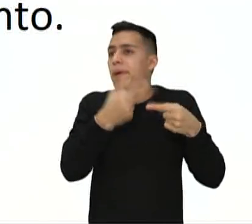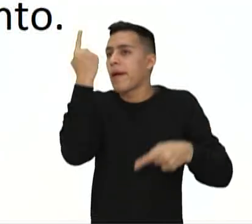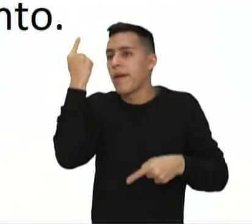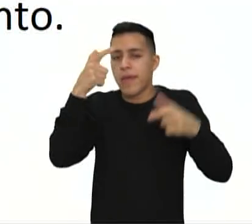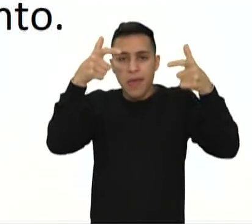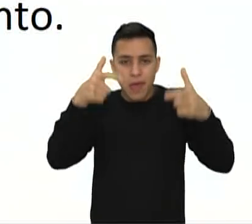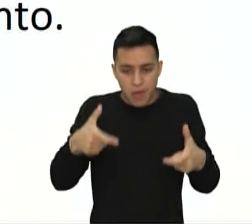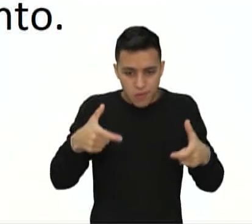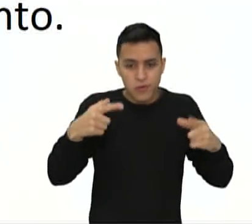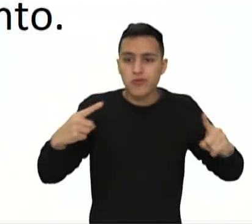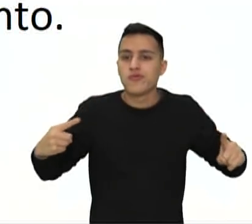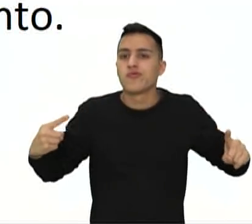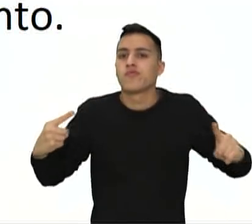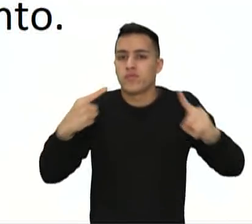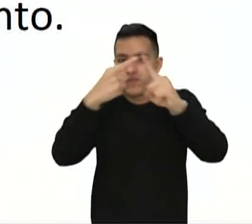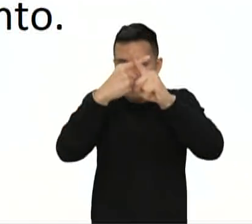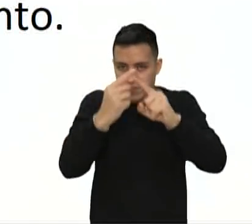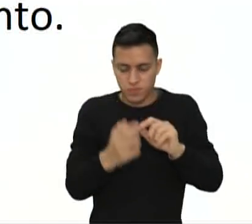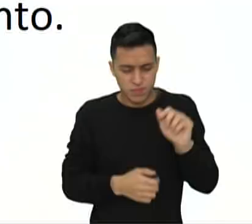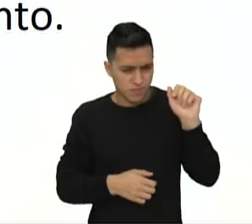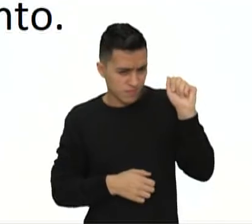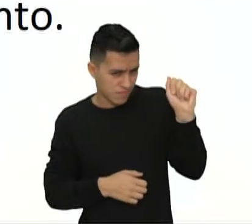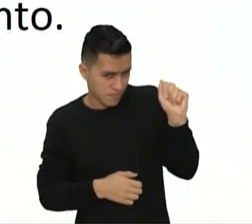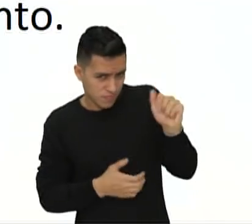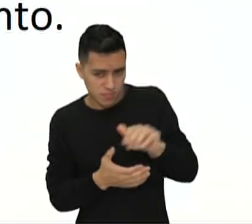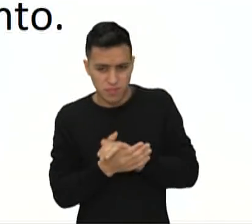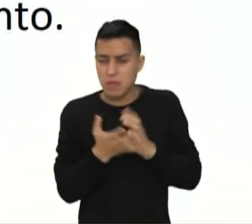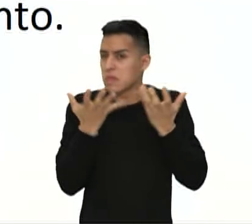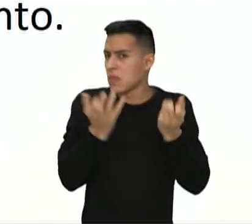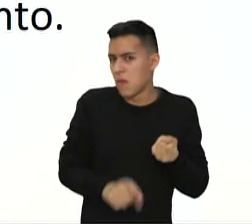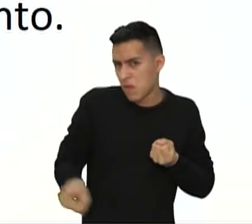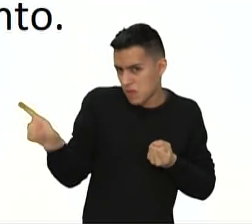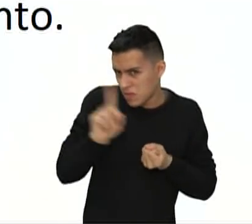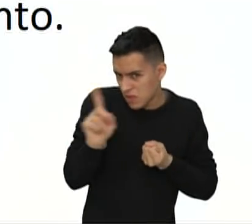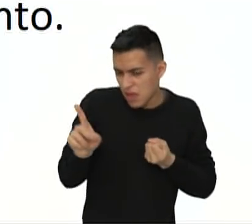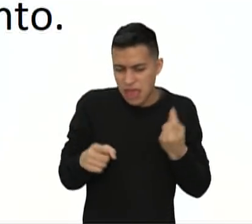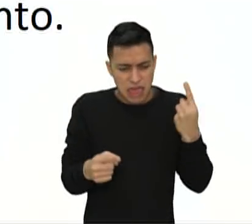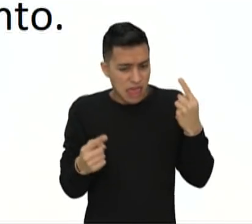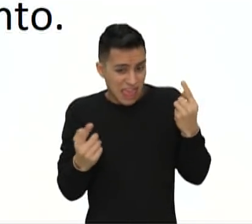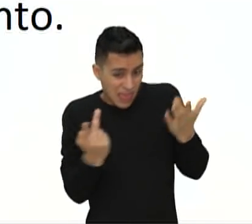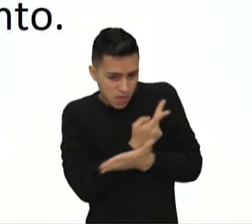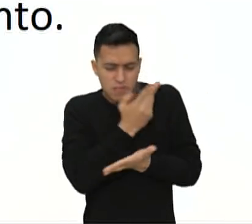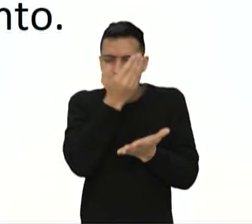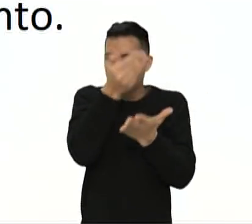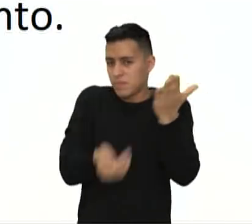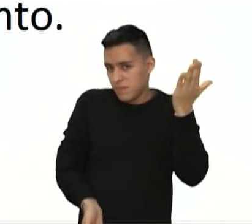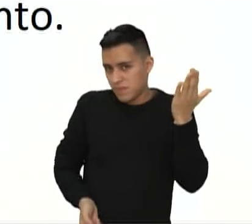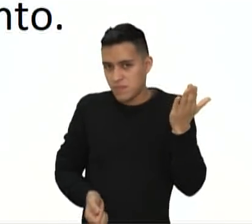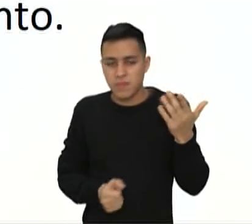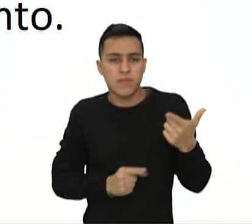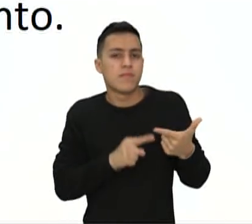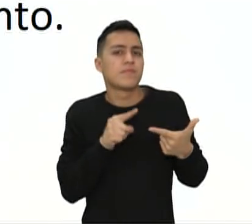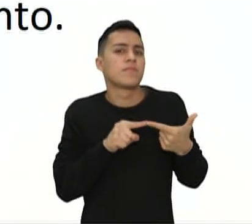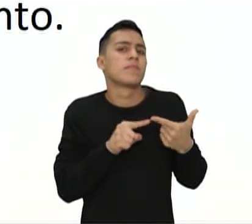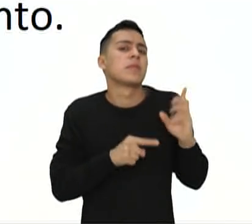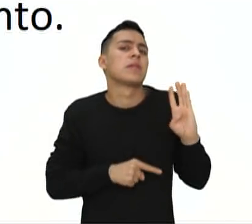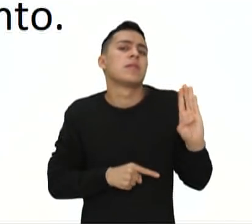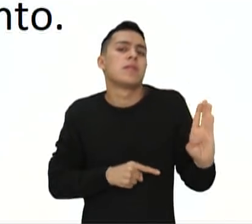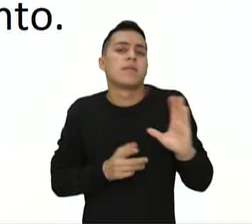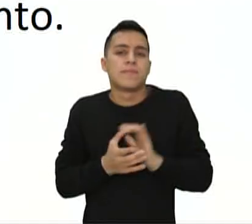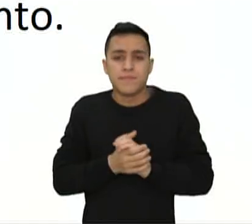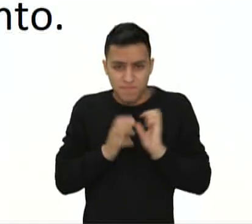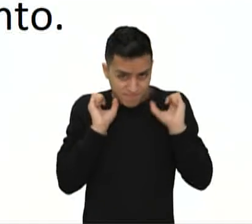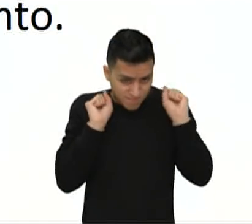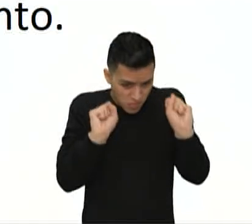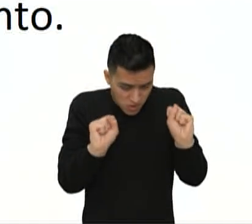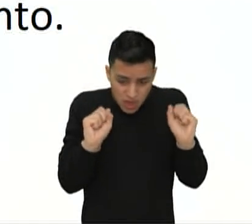ou campeonatos. Alternativa A, são inaceitáveis? Errou, está derrotado. Alternativa B,